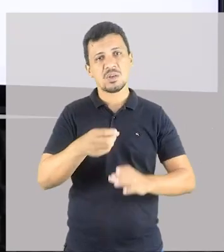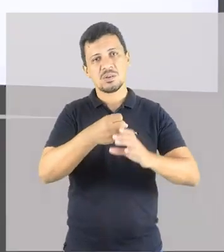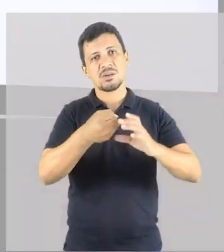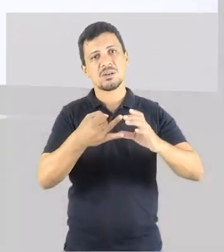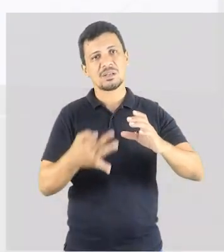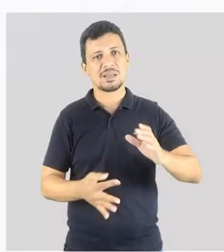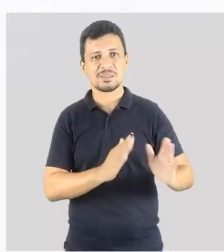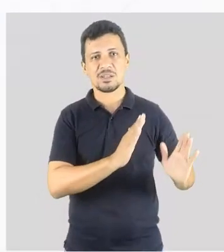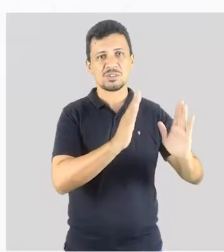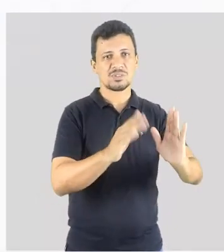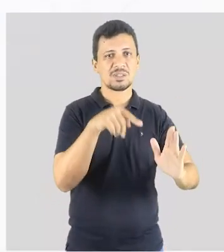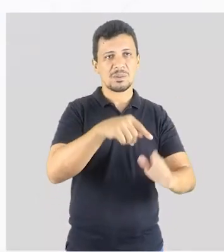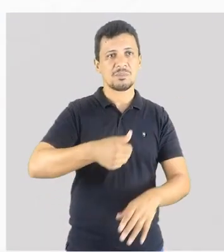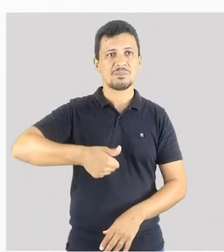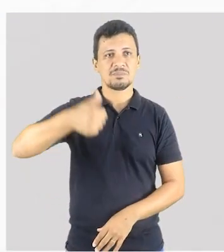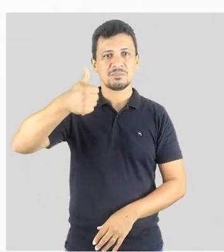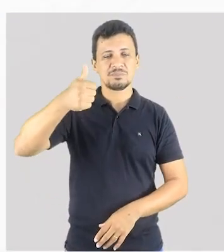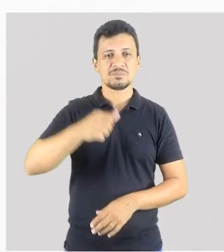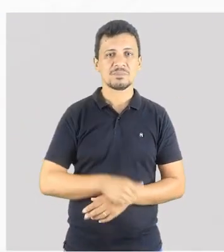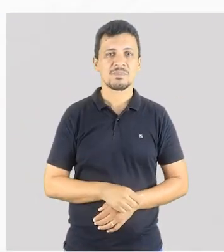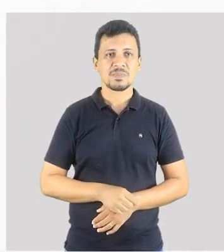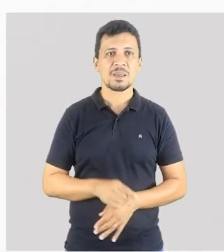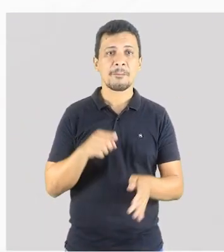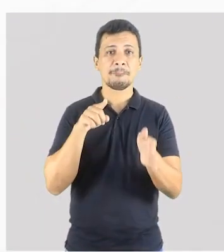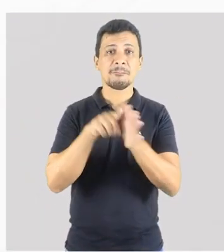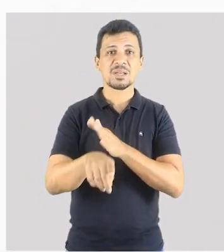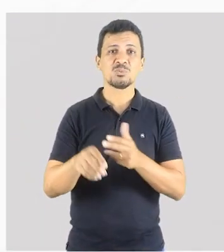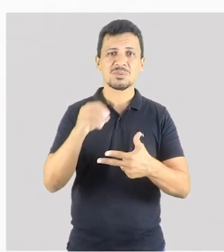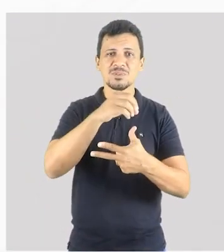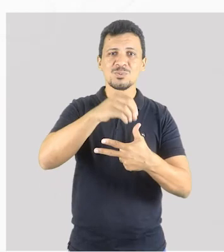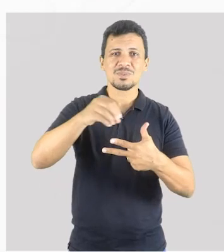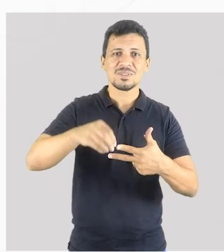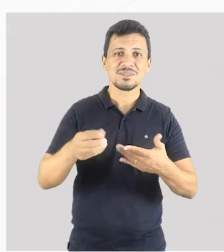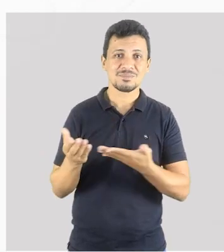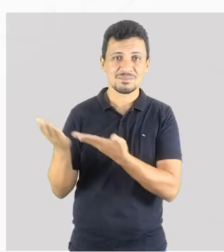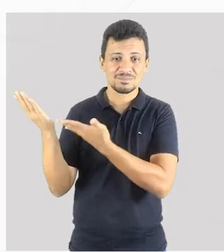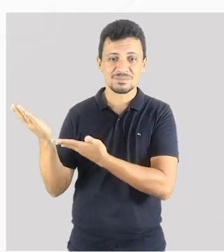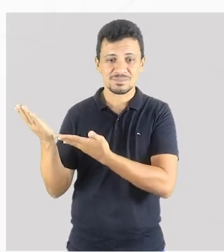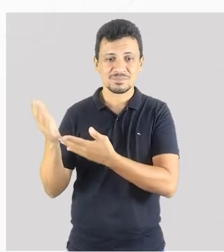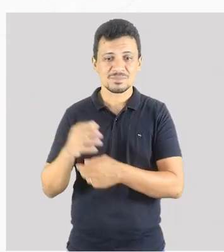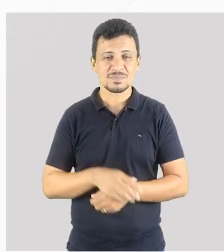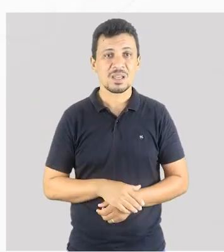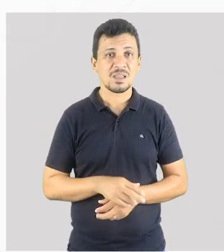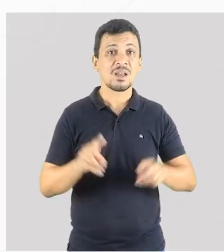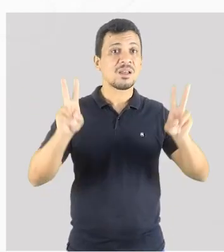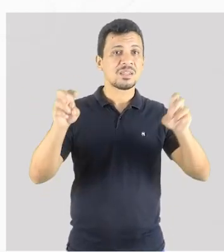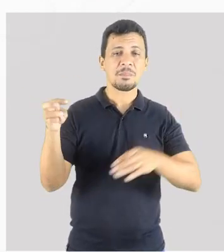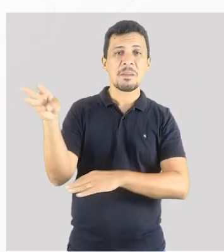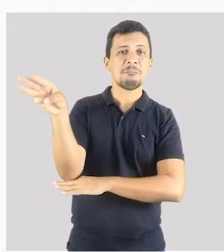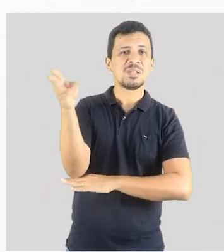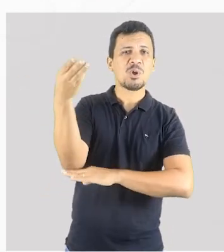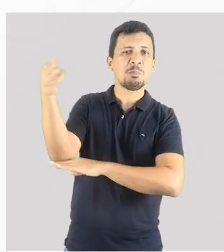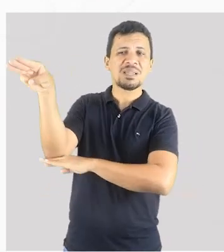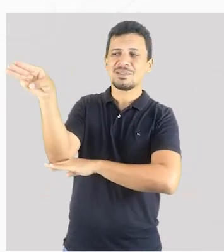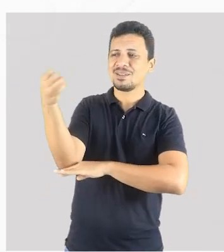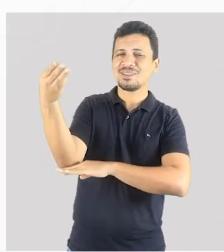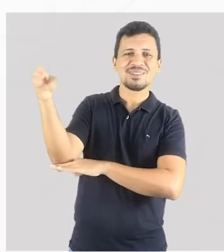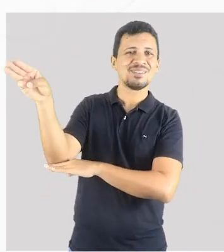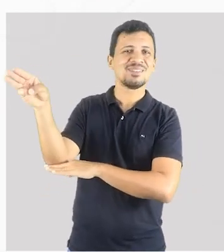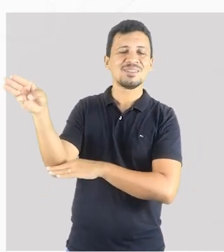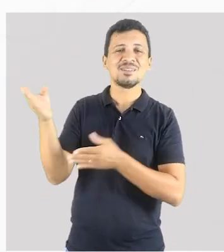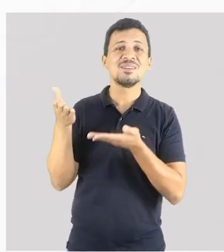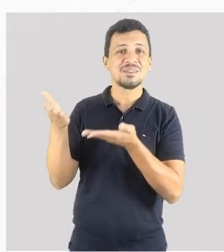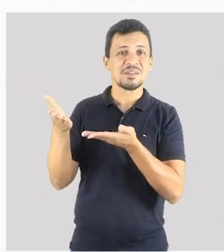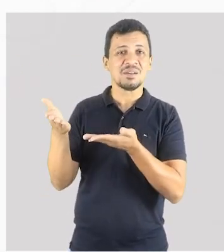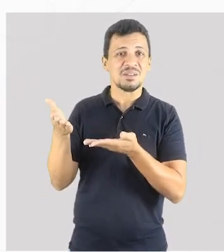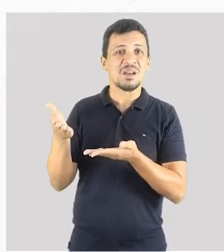da fase. Aí nós vamos para a primeira questãozinha, que é uma questãozinha do Enem, que vem falando de Manuel Bandeira. Manuel Bandeira